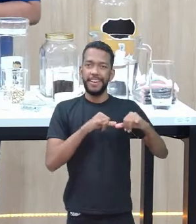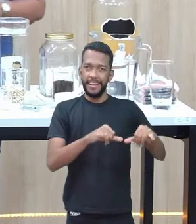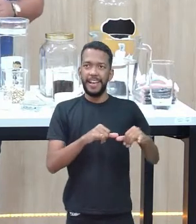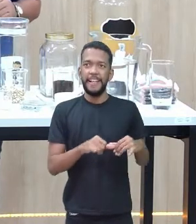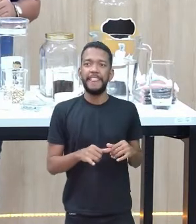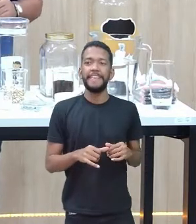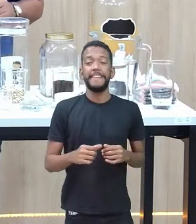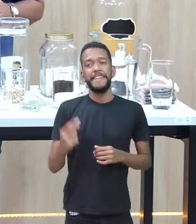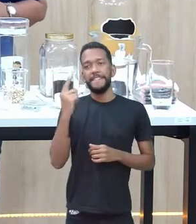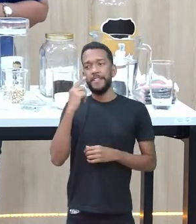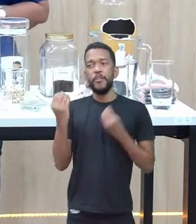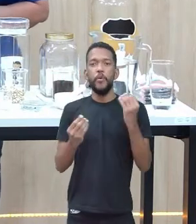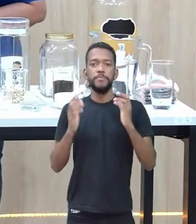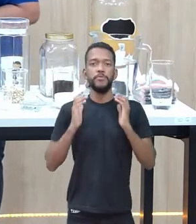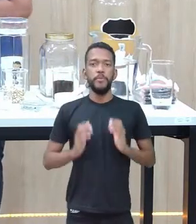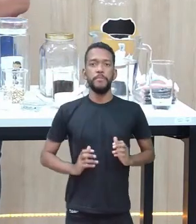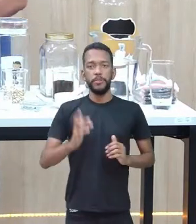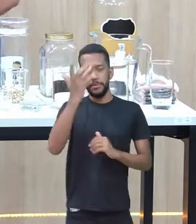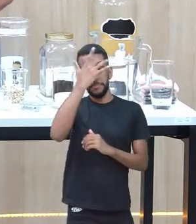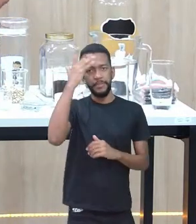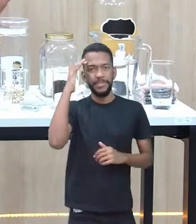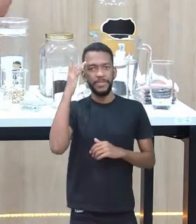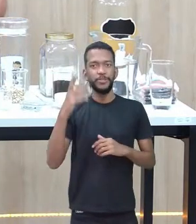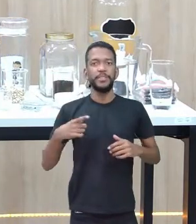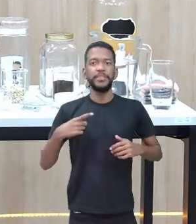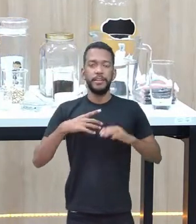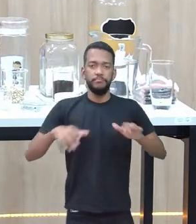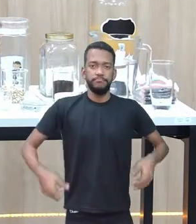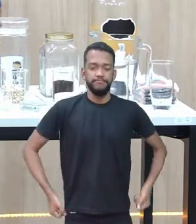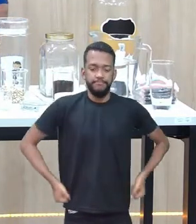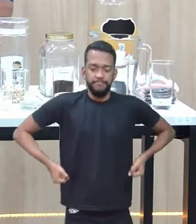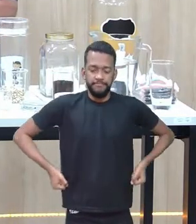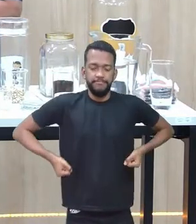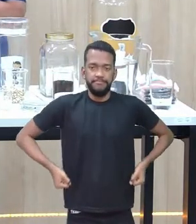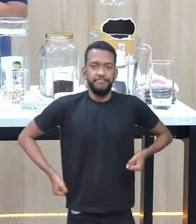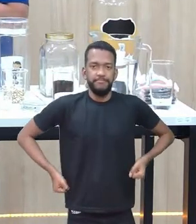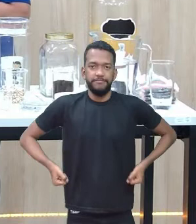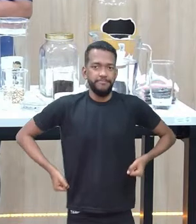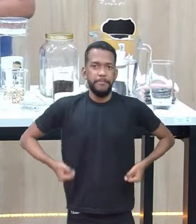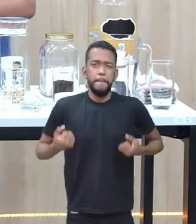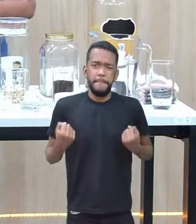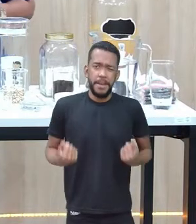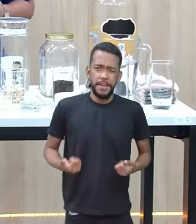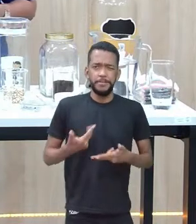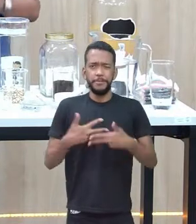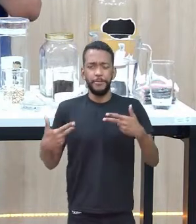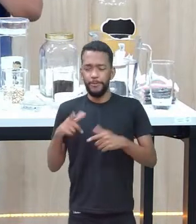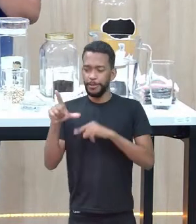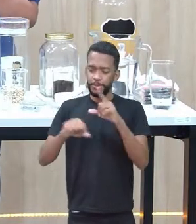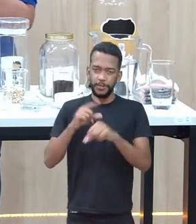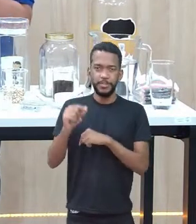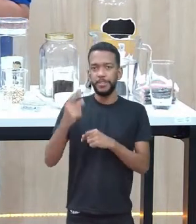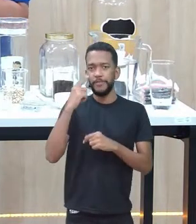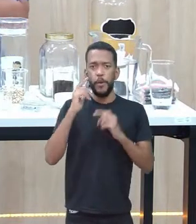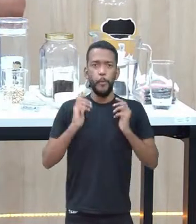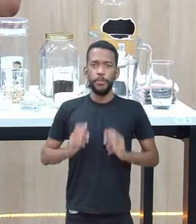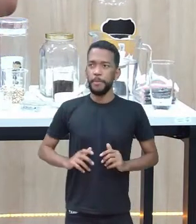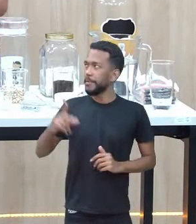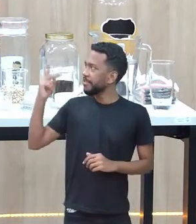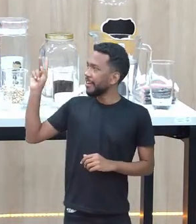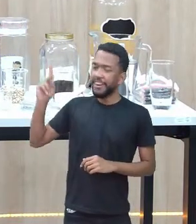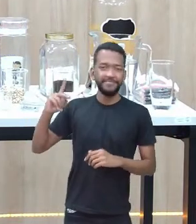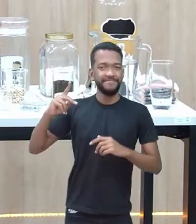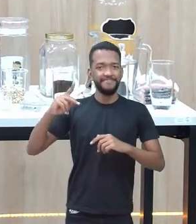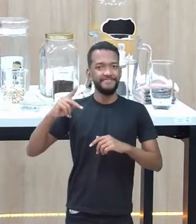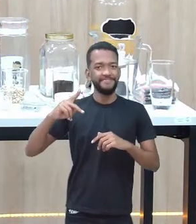se comportam as pessoas no mercado. Estão aí levando as sacolas, carregando esse peso, escolhendo todo o material.